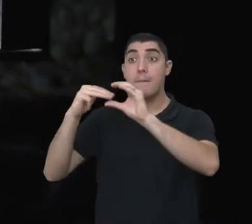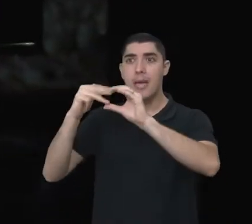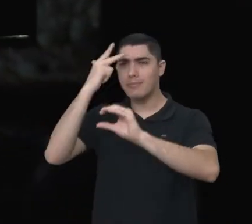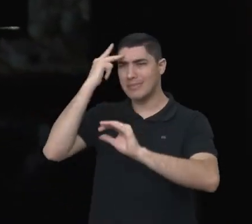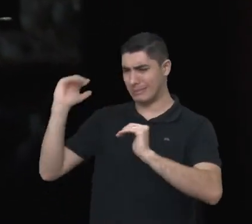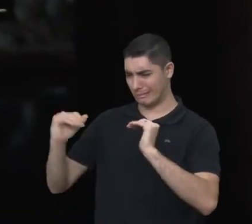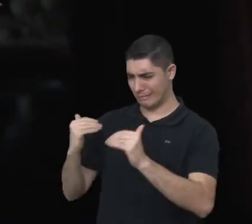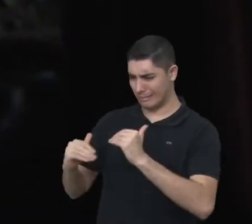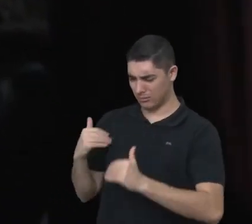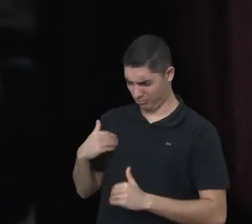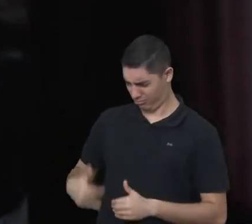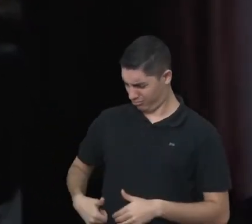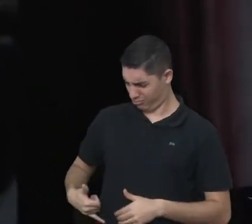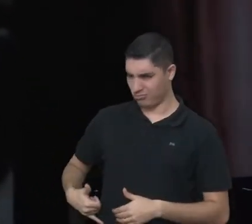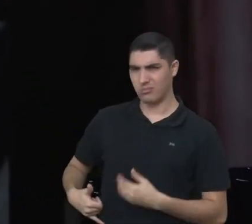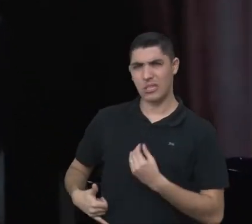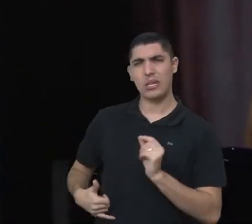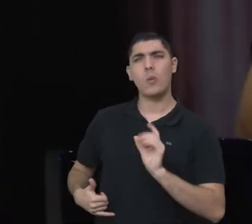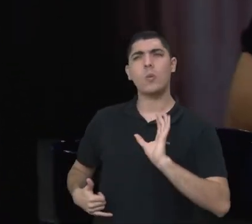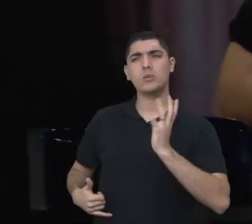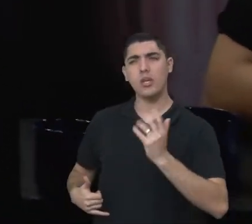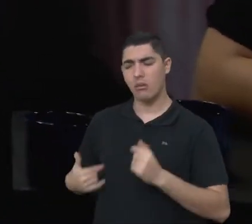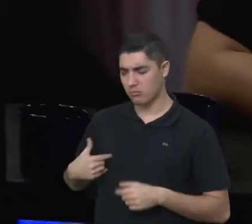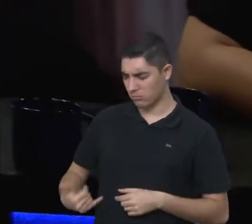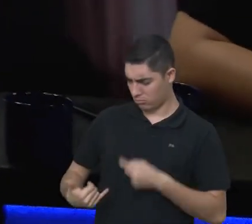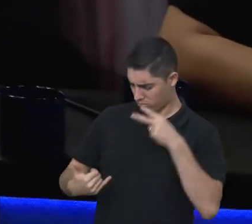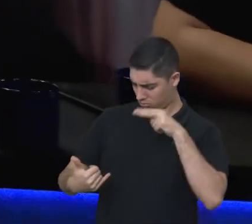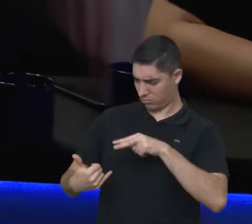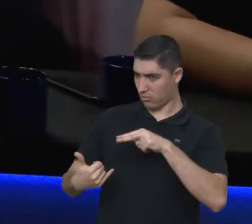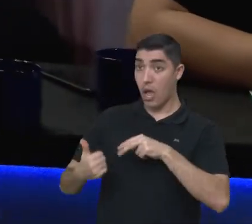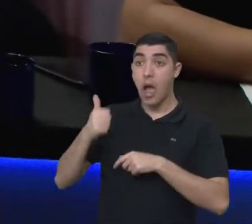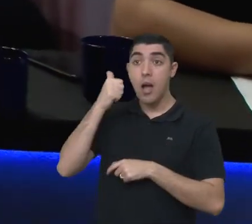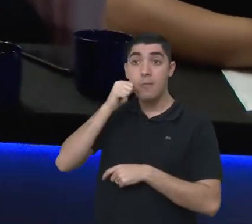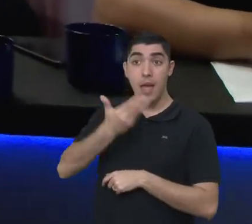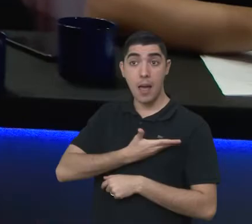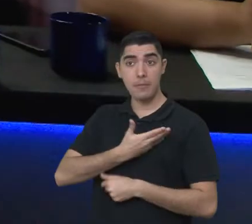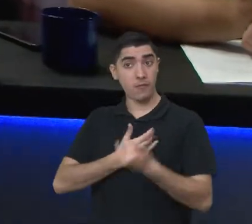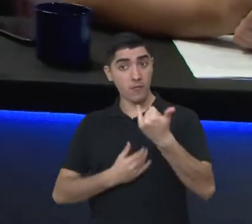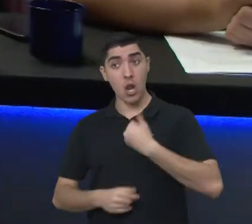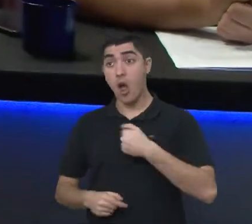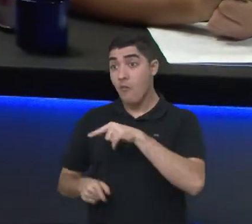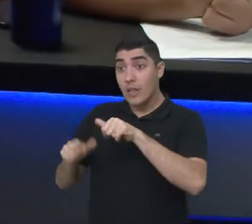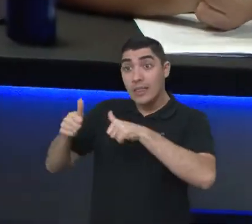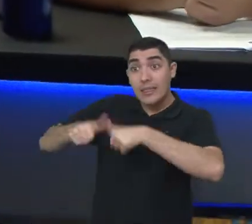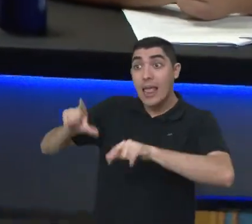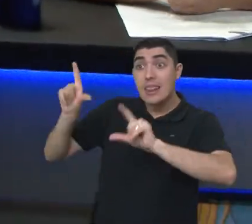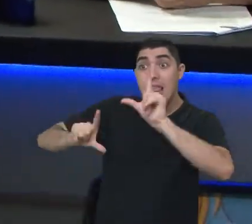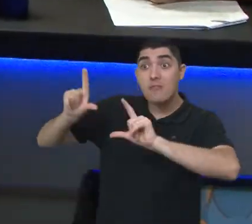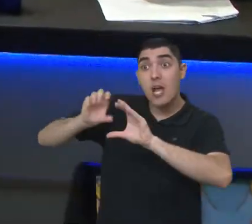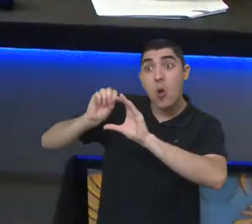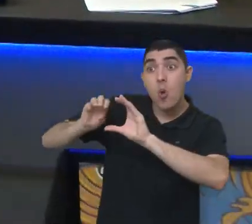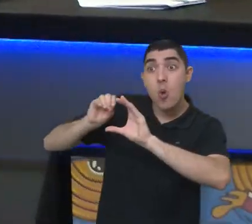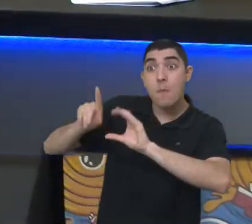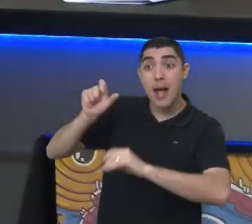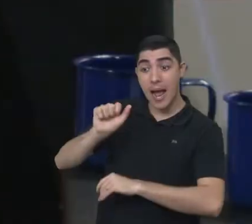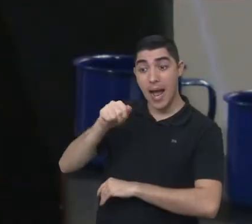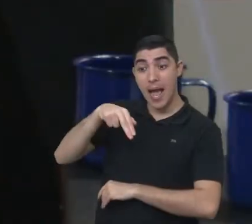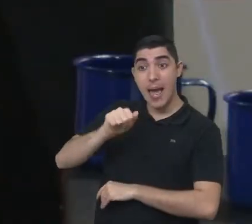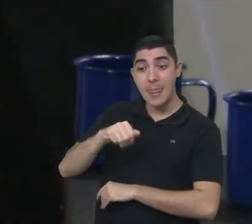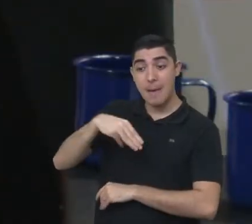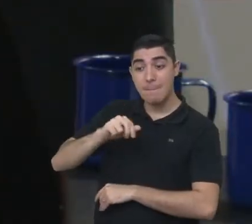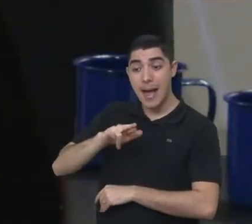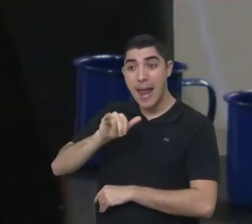vida. E eu falei, gente, o que está acontecendo? Aí minha amiga falou, você está na Ana Maria Braga. E eu comecei a